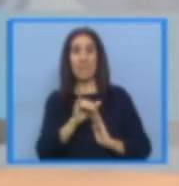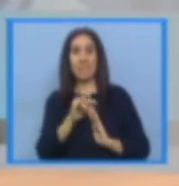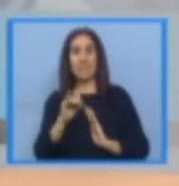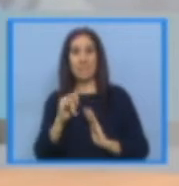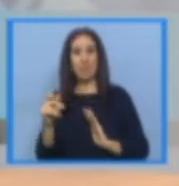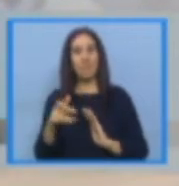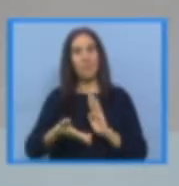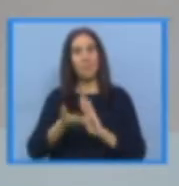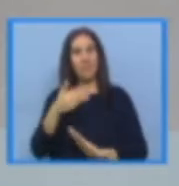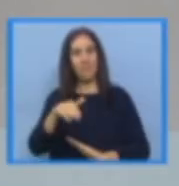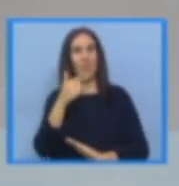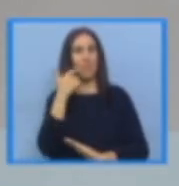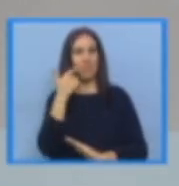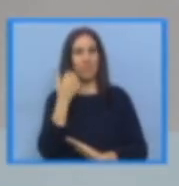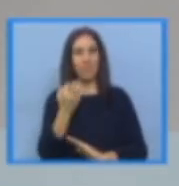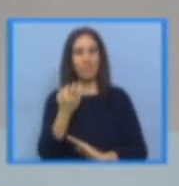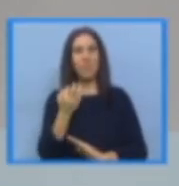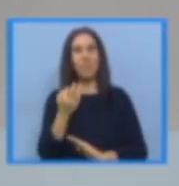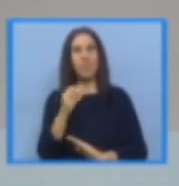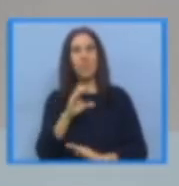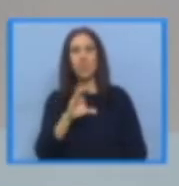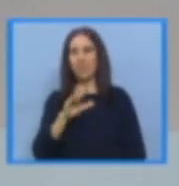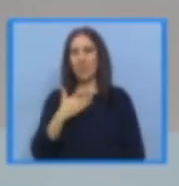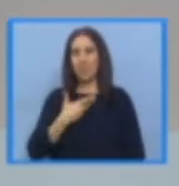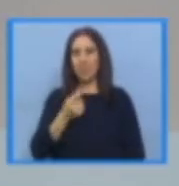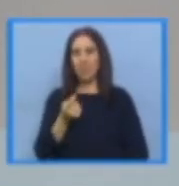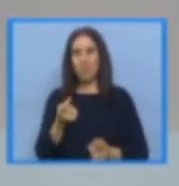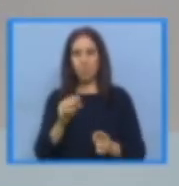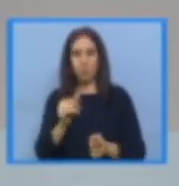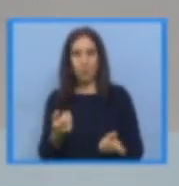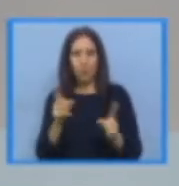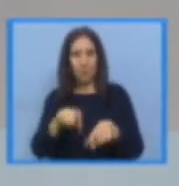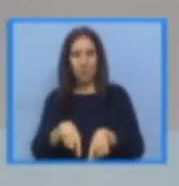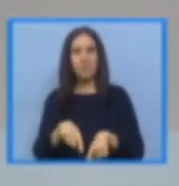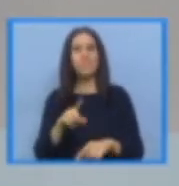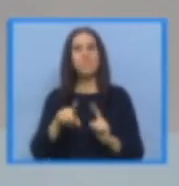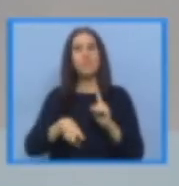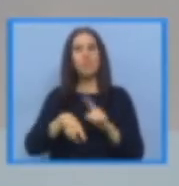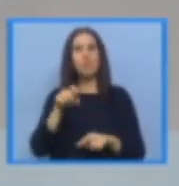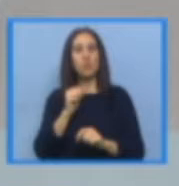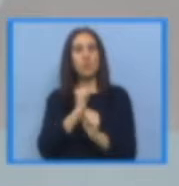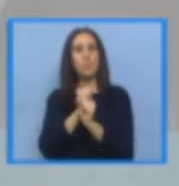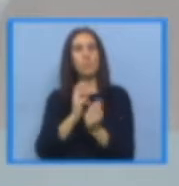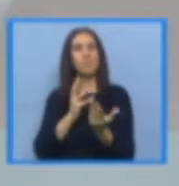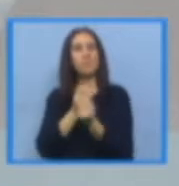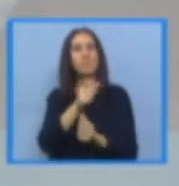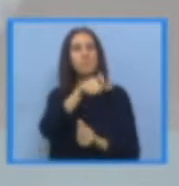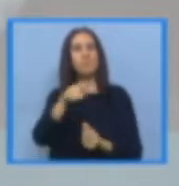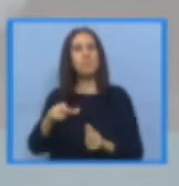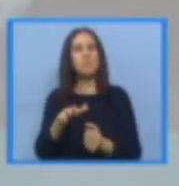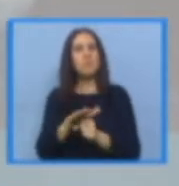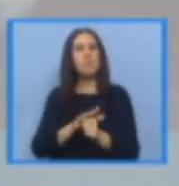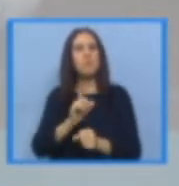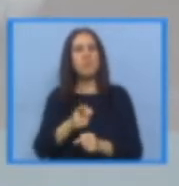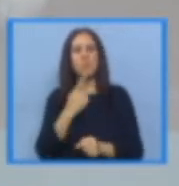se prepara para partir, é já esta quarta-feira, não é? Que volta ao Chad para este trabalho com os refugiados. Qual é a situação?